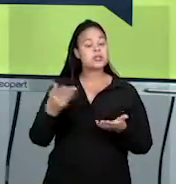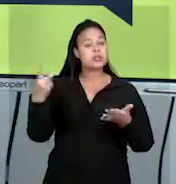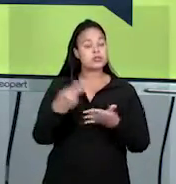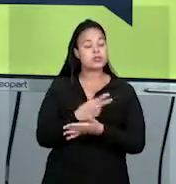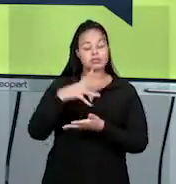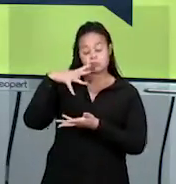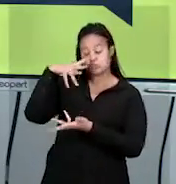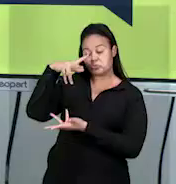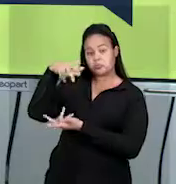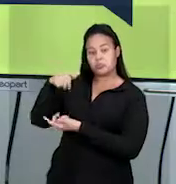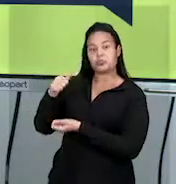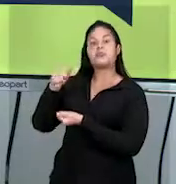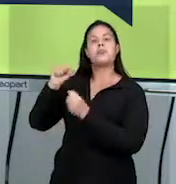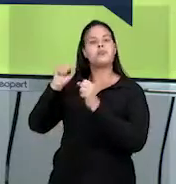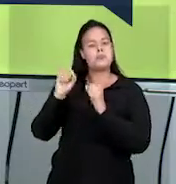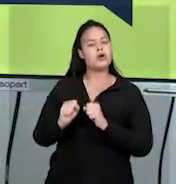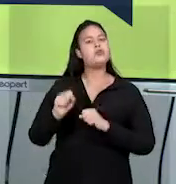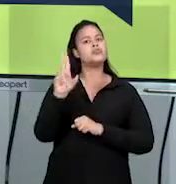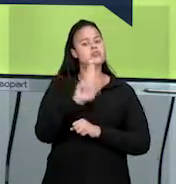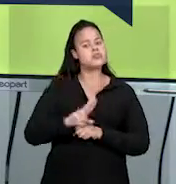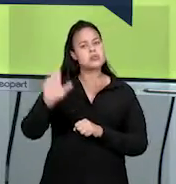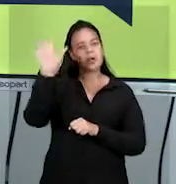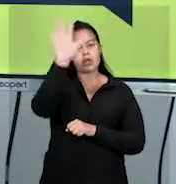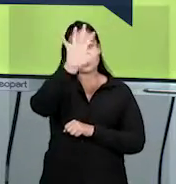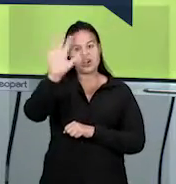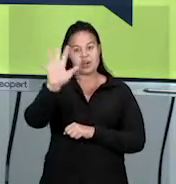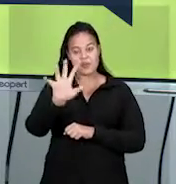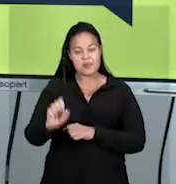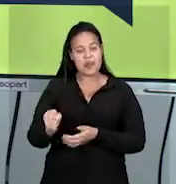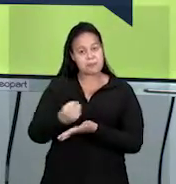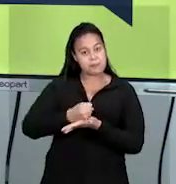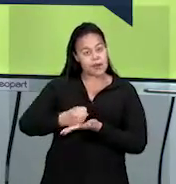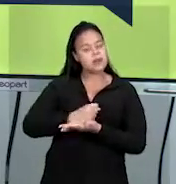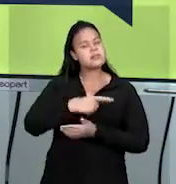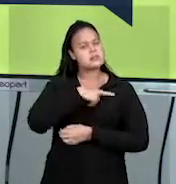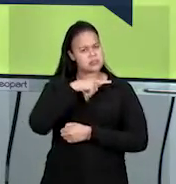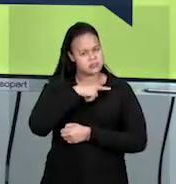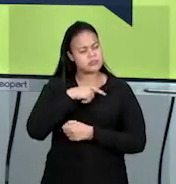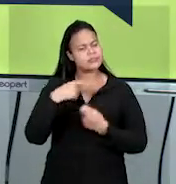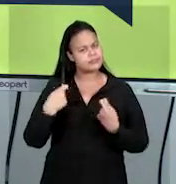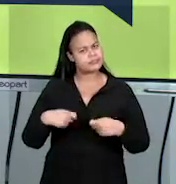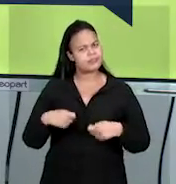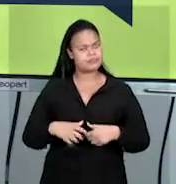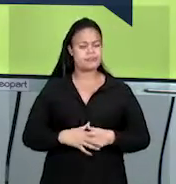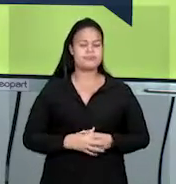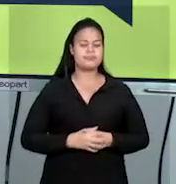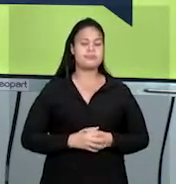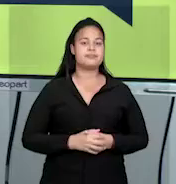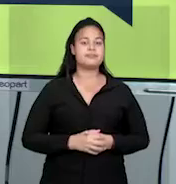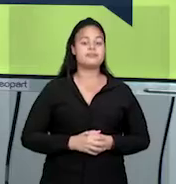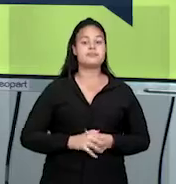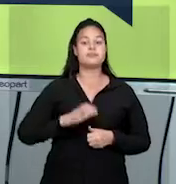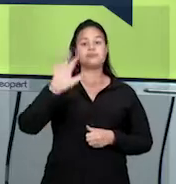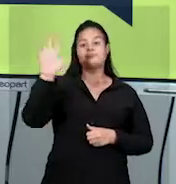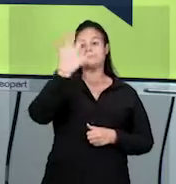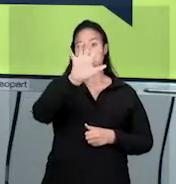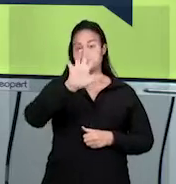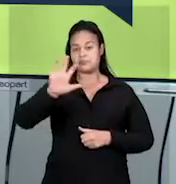no planeta Terra, pode utilizar um mapa como base para isso. Então, a cartografia